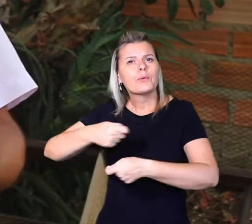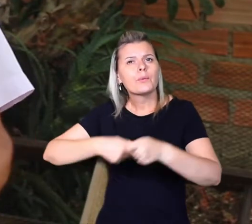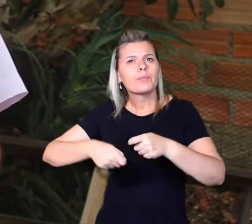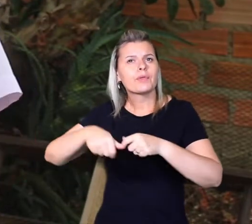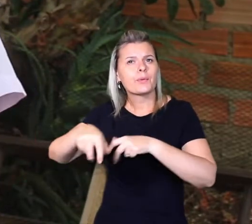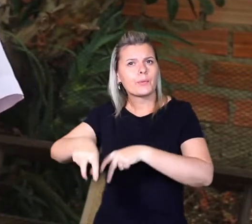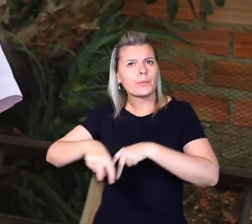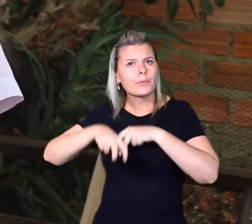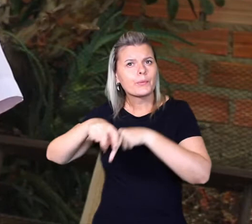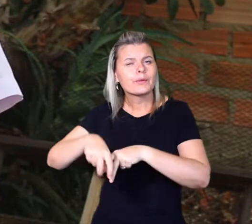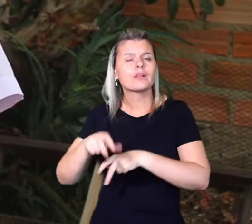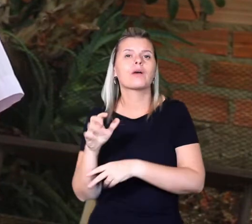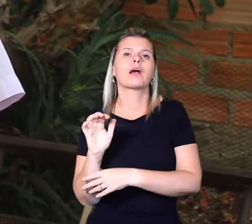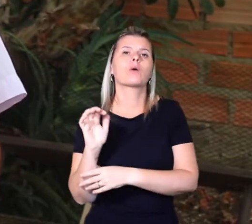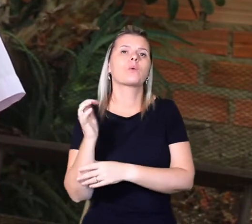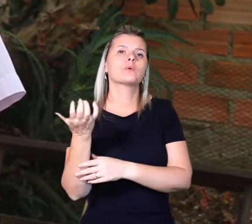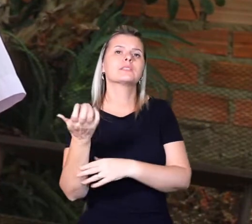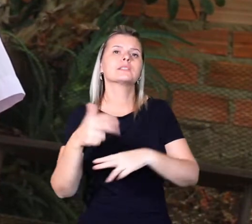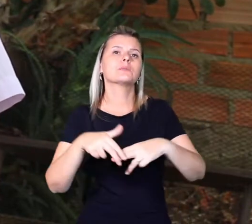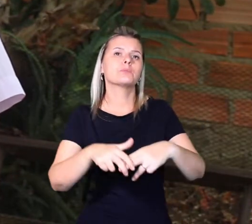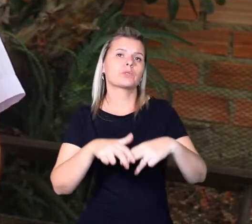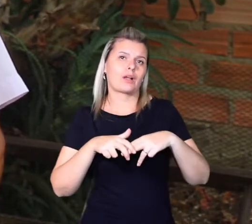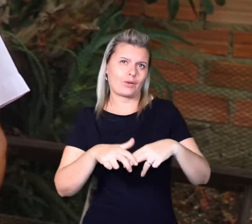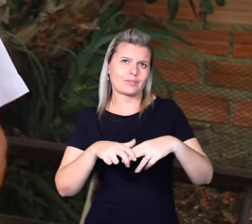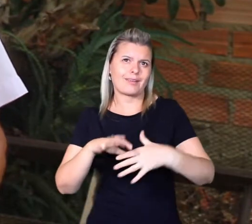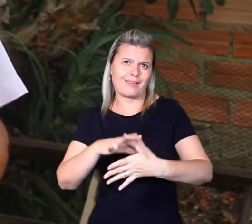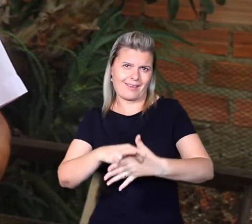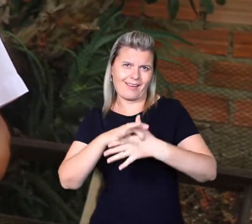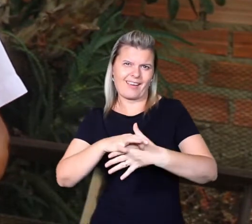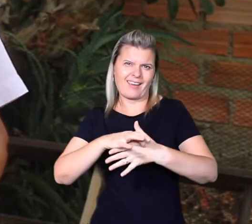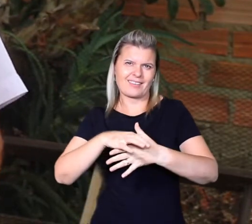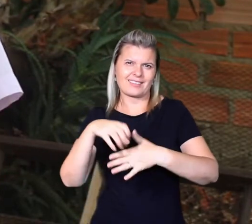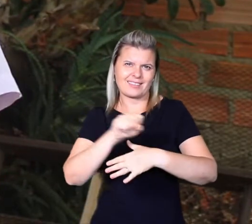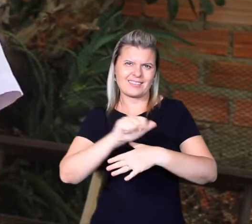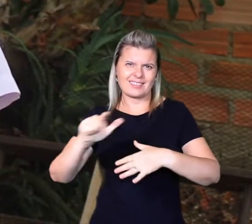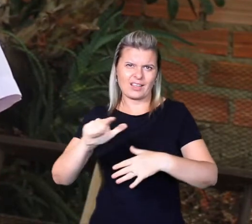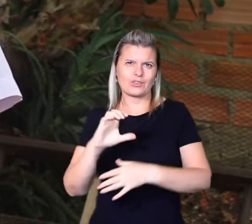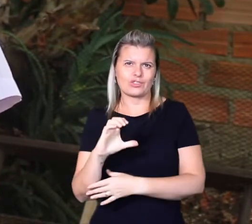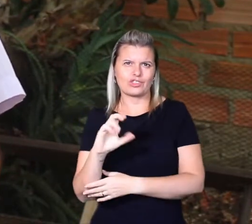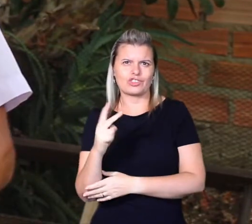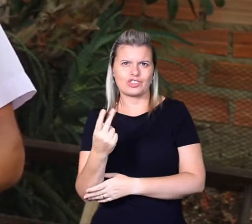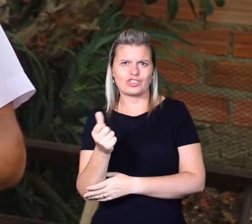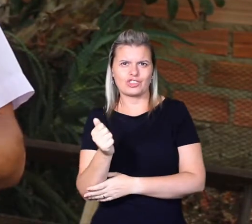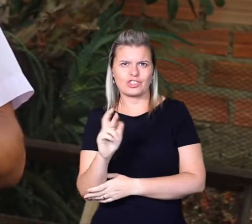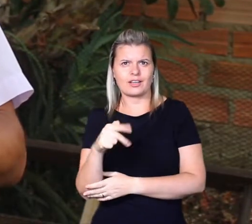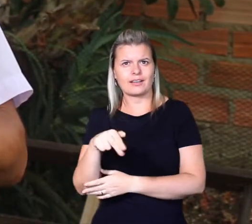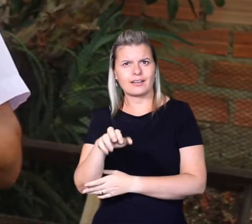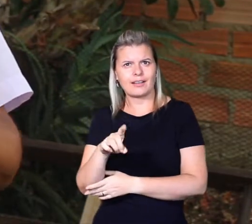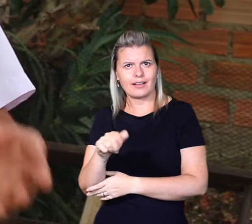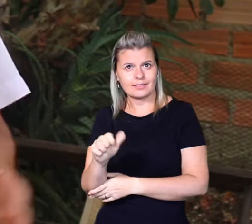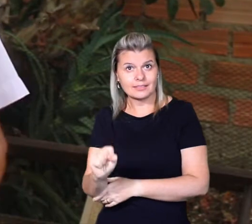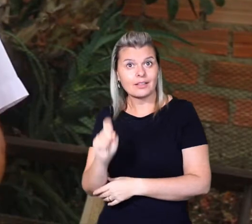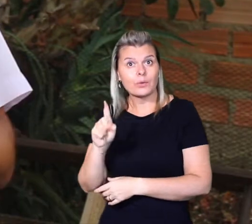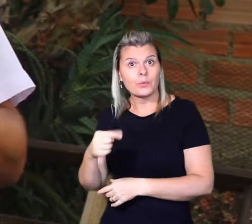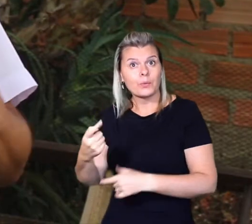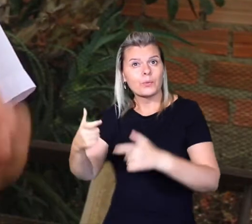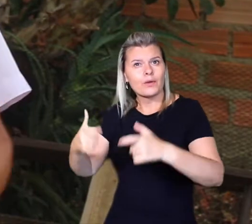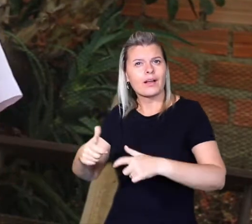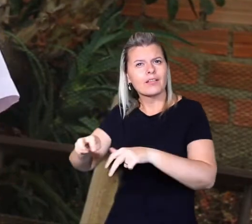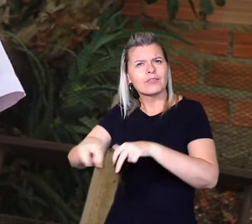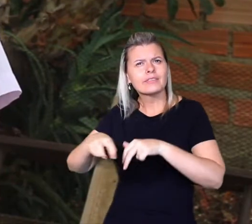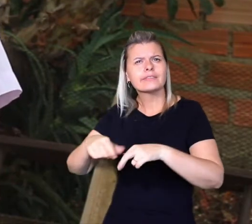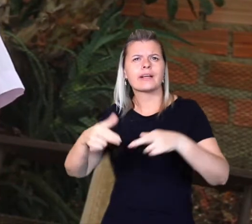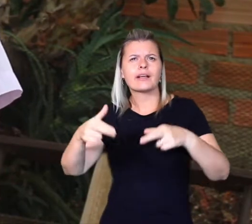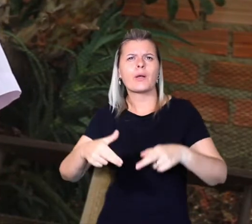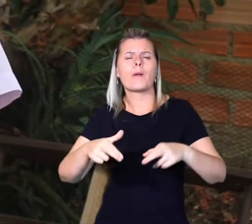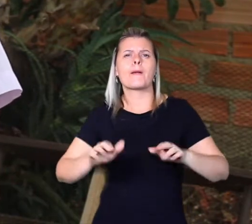essa economia colonial que se deu em função das charqueadas. Então foram inúmeras estâncias, enfim,